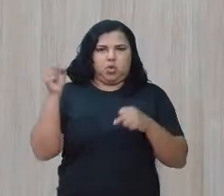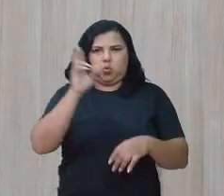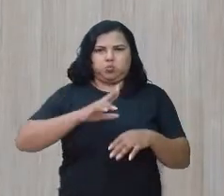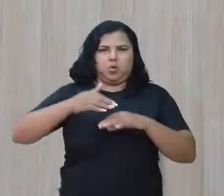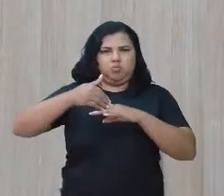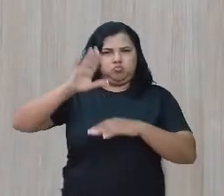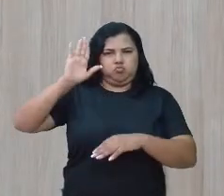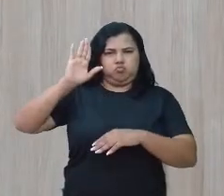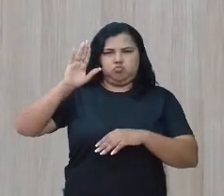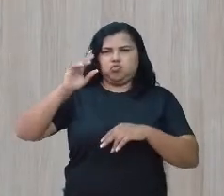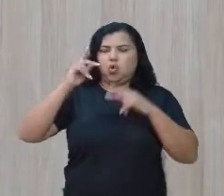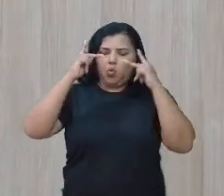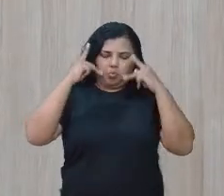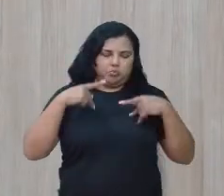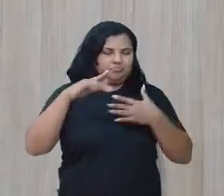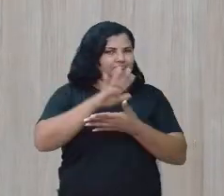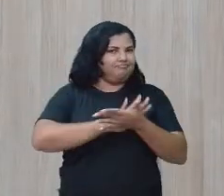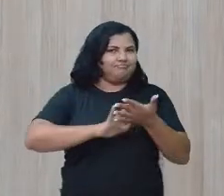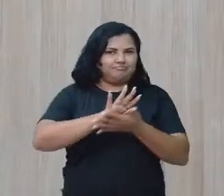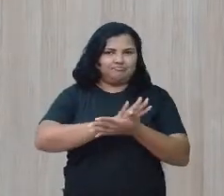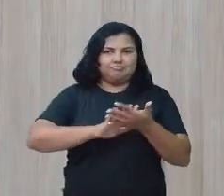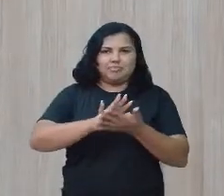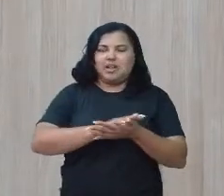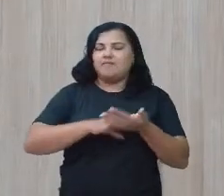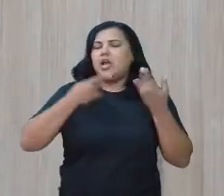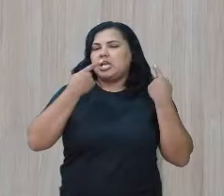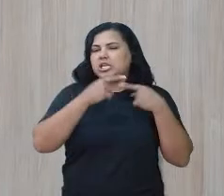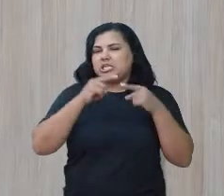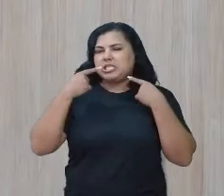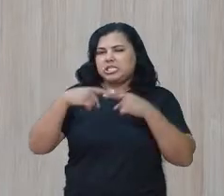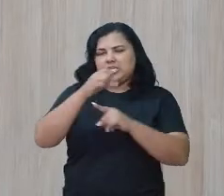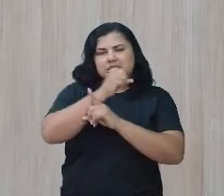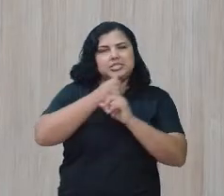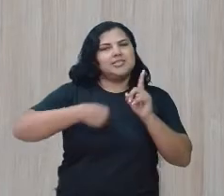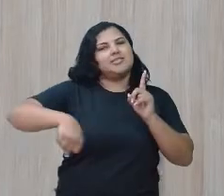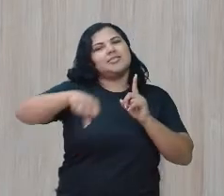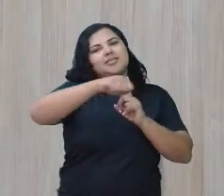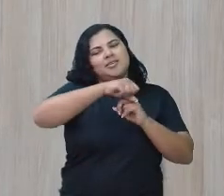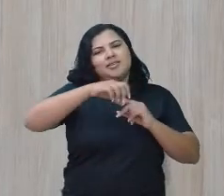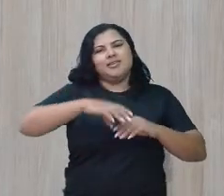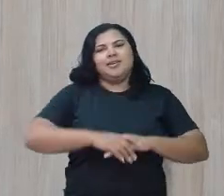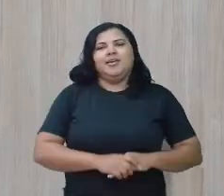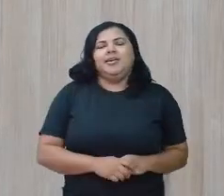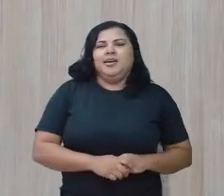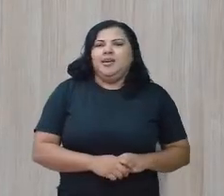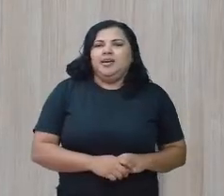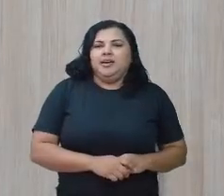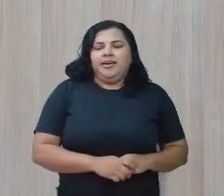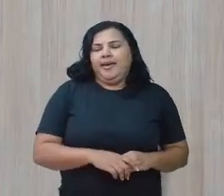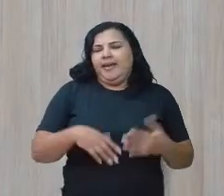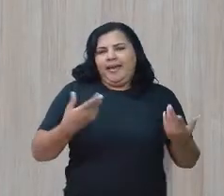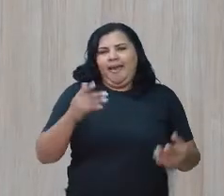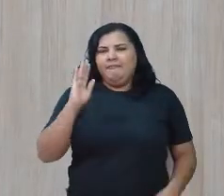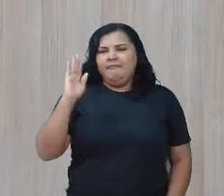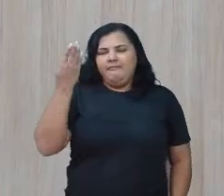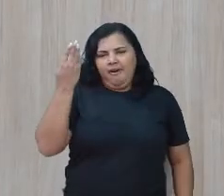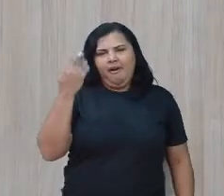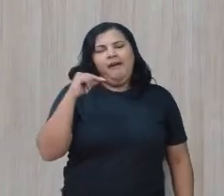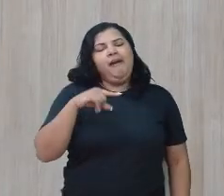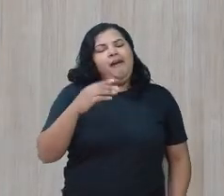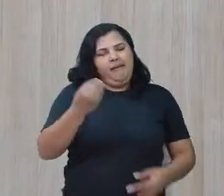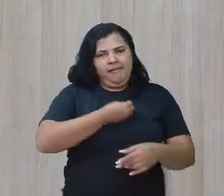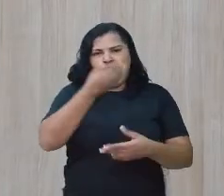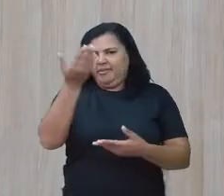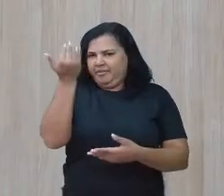de autocrítica. Né? Então, ele vai criticando essa sociedade, né, hipócrita que ele